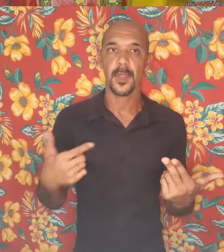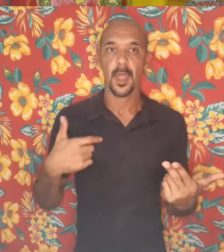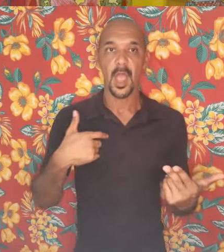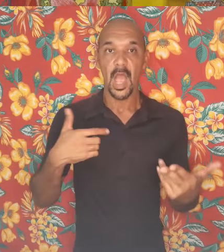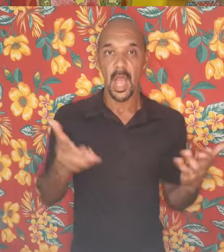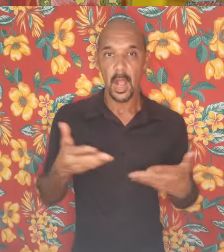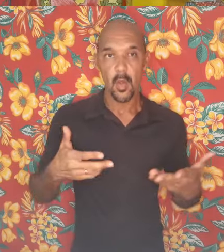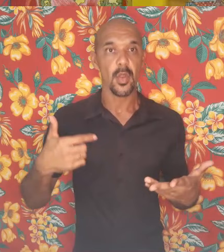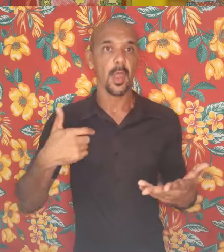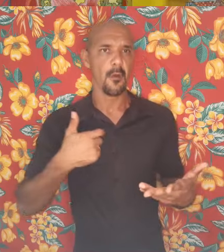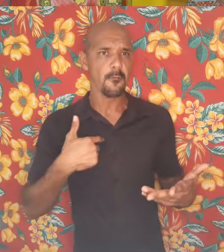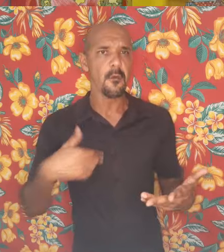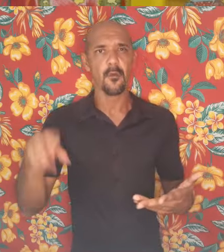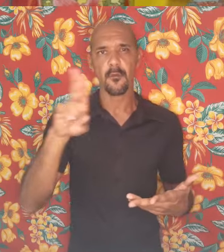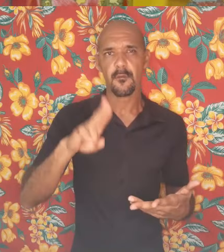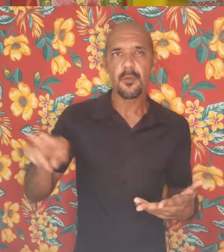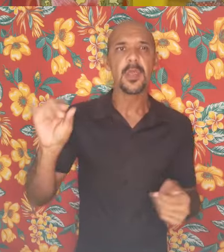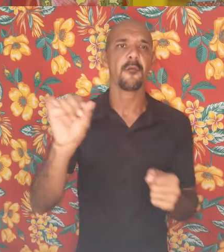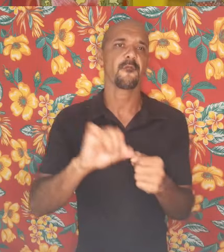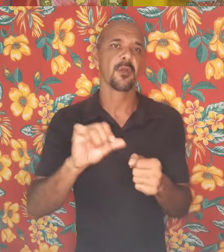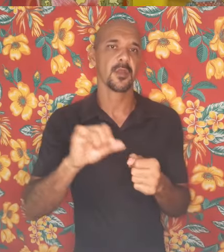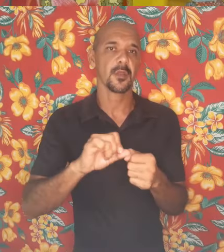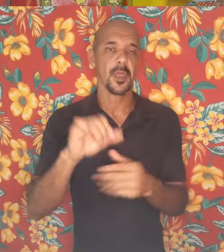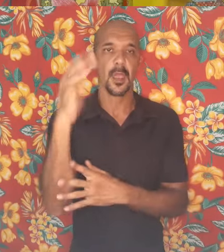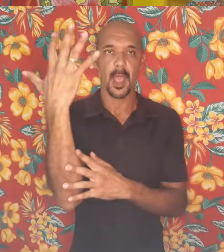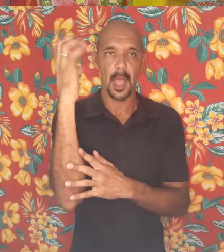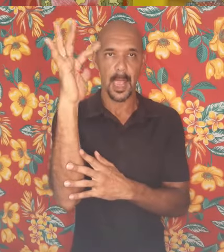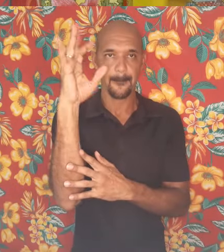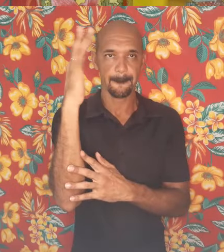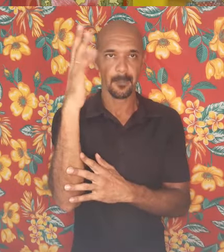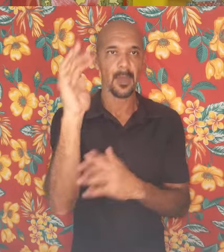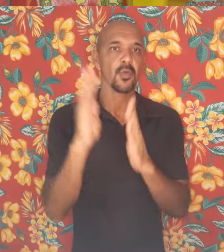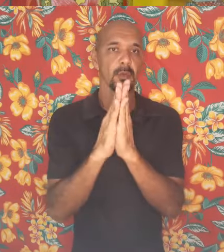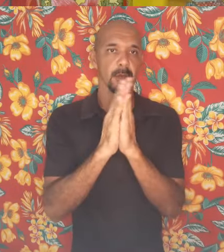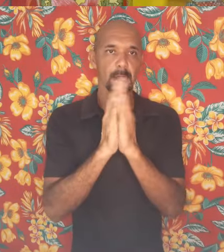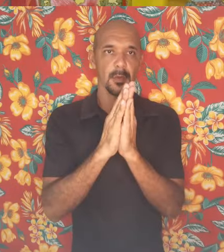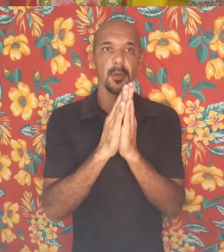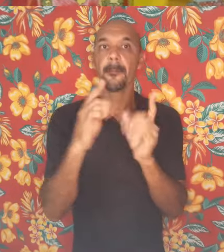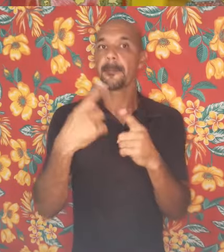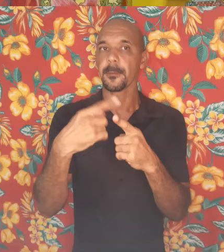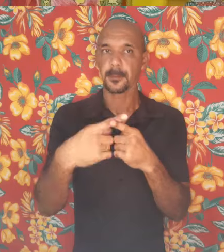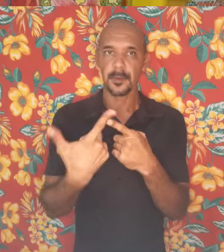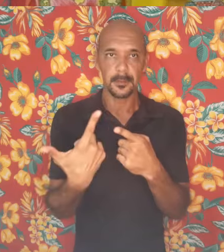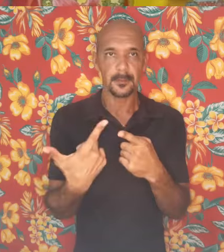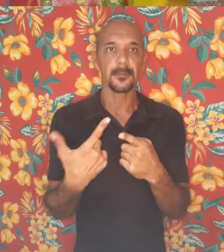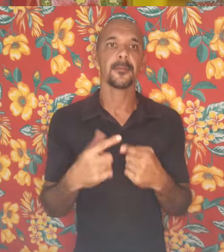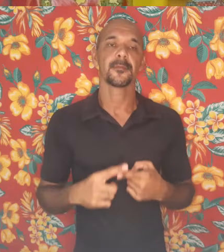fazer a mão do boneco, né? Isso é muito importante. E é muito importante a gente não deixar para fazer depois, tá? Por